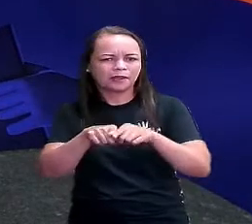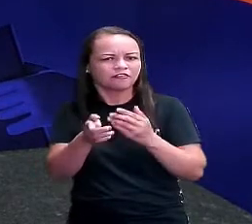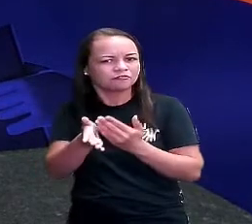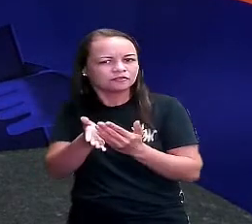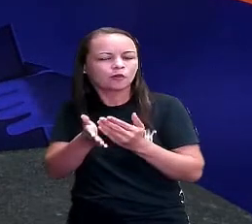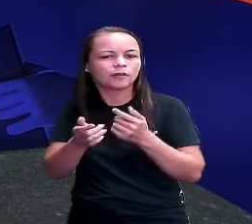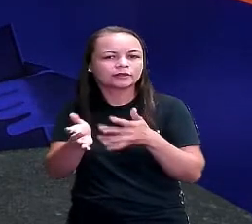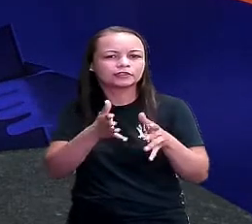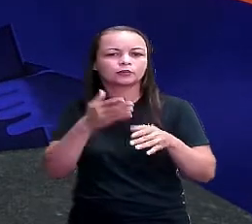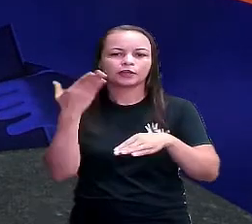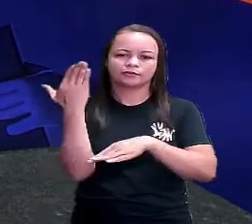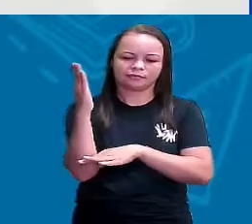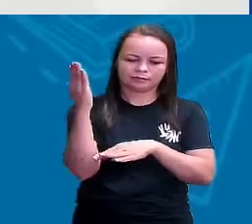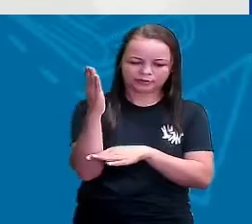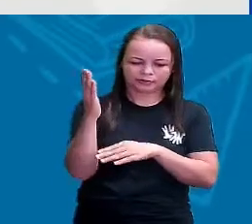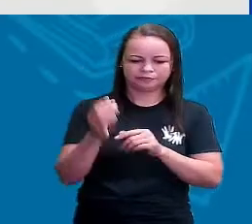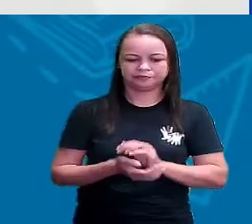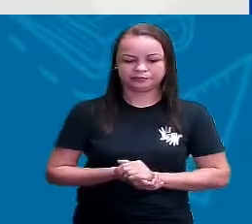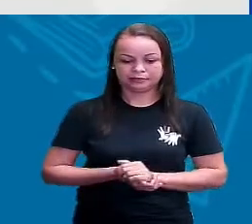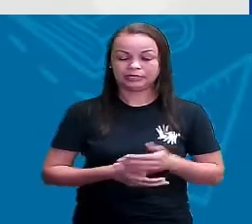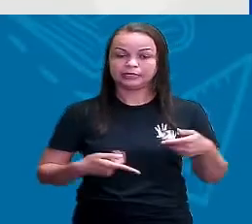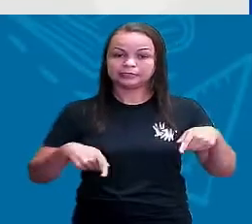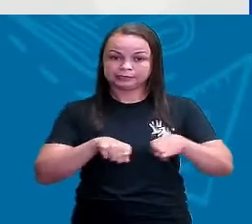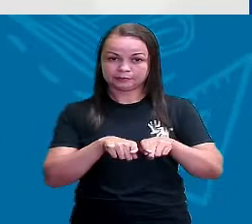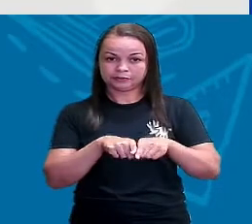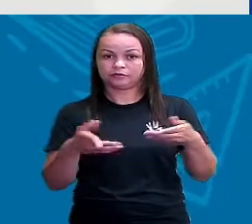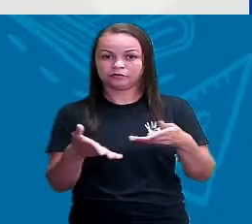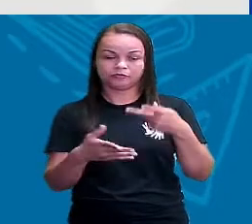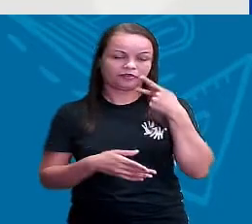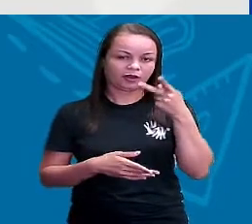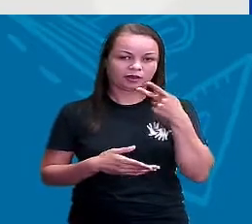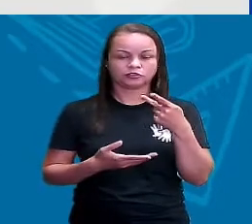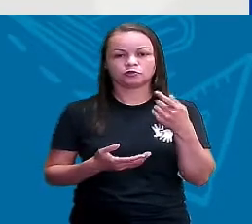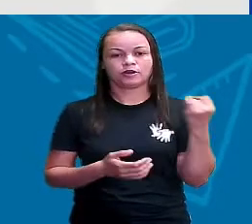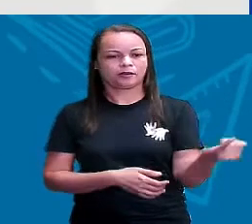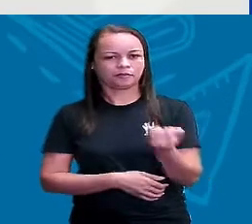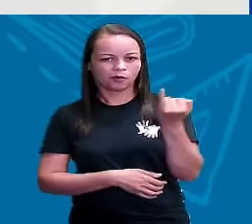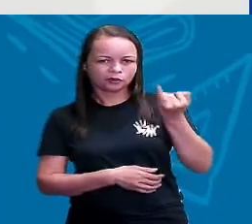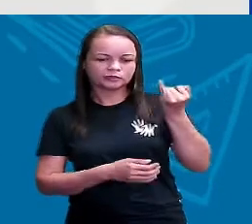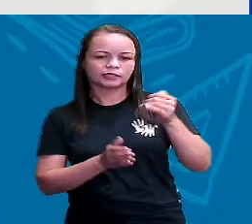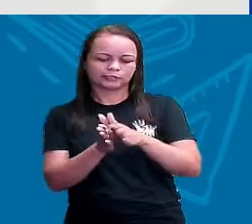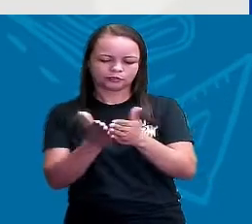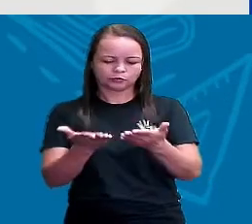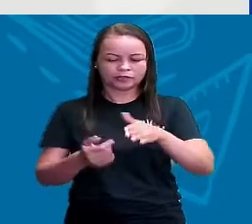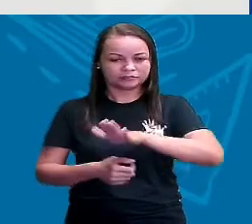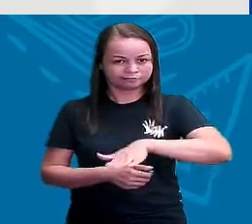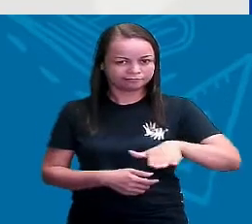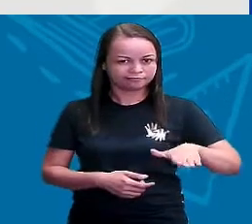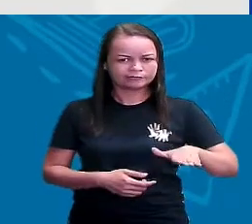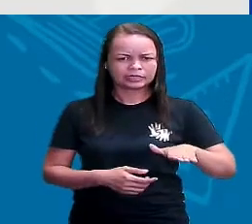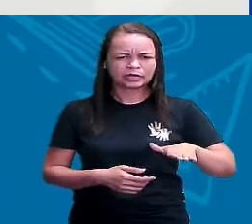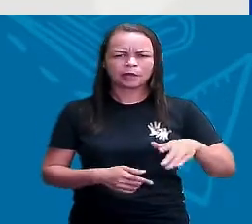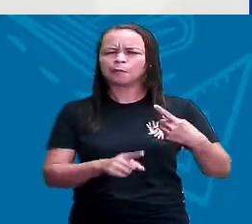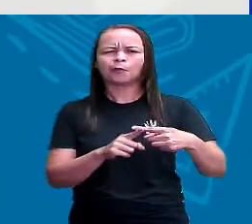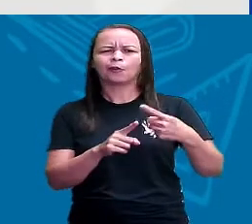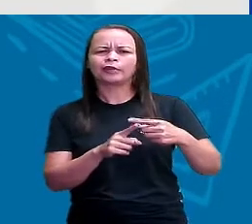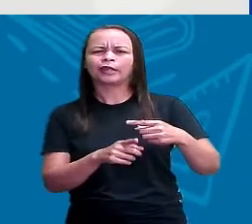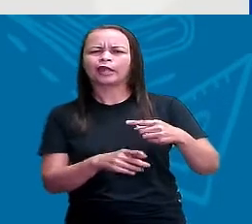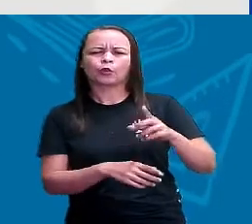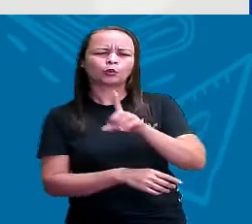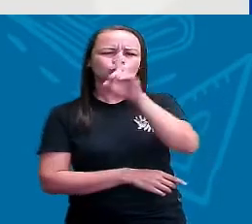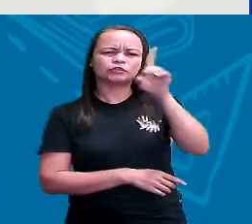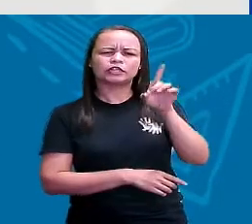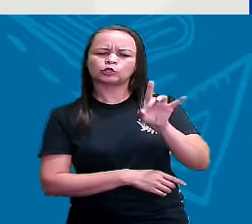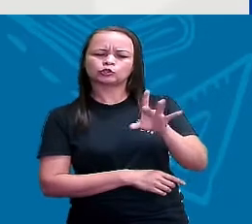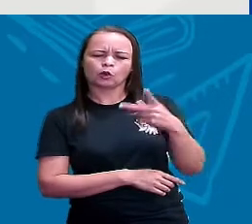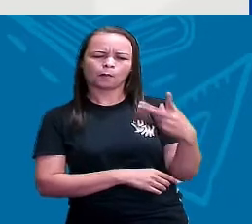E agora a gente vai falar um pouquinho sobre a importância do livro infantil. Por que será que é tão importante ele tem um dia só para ele, um dia internacional